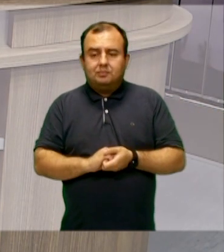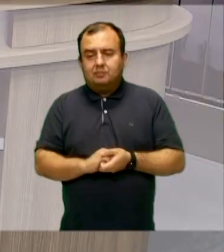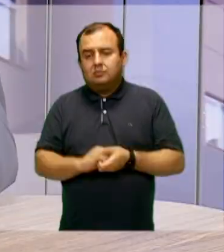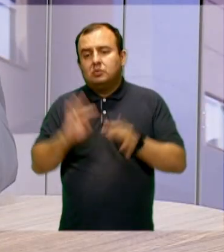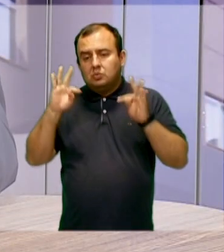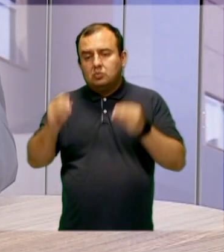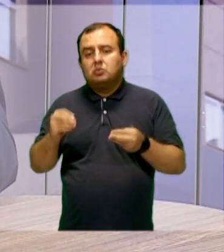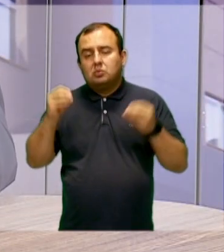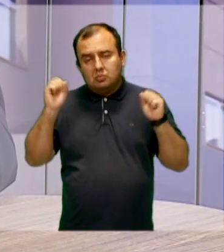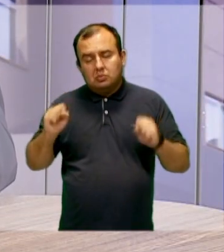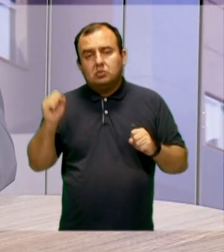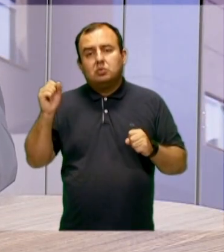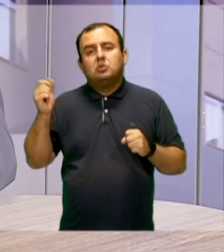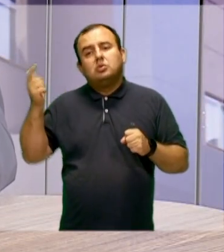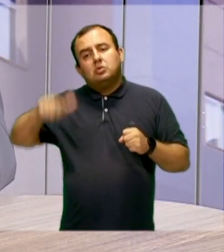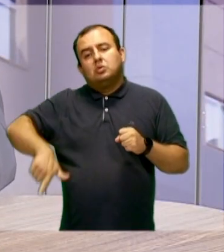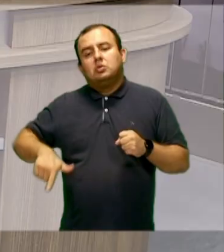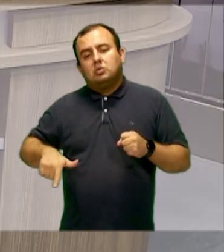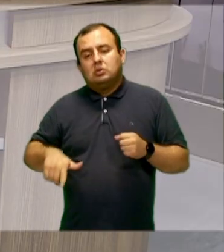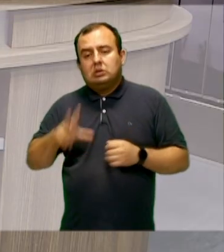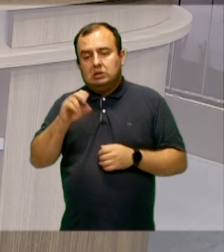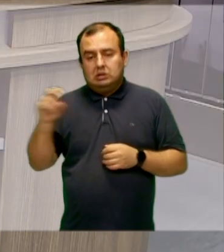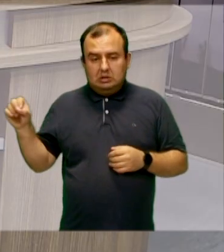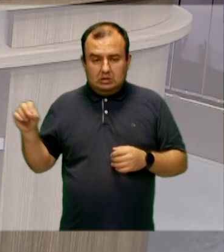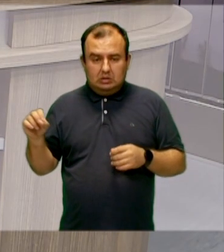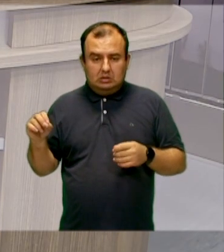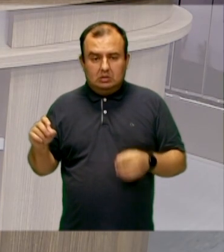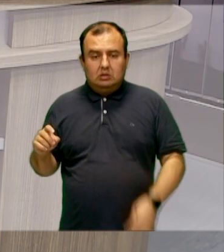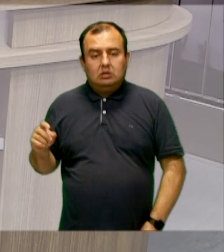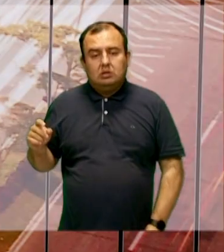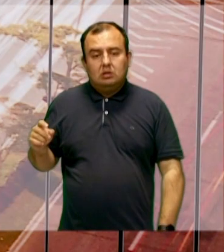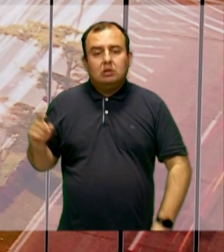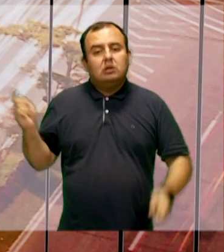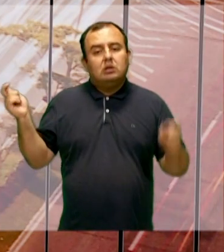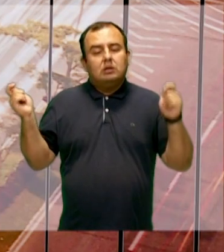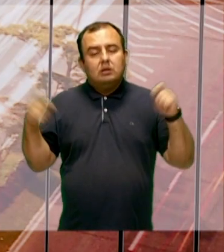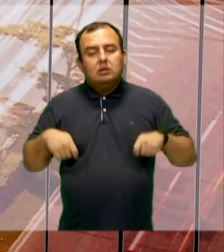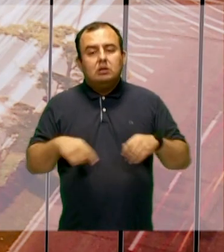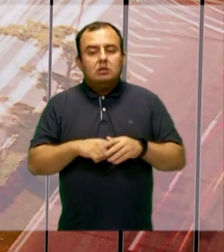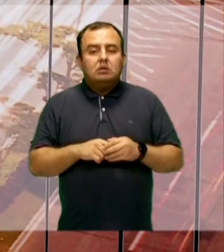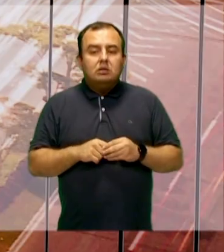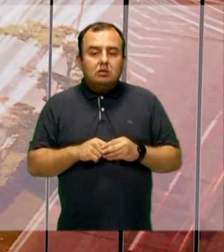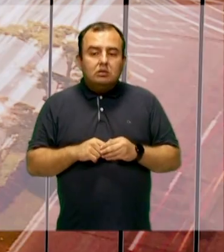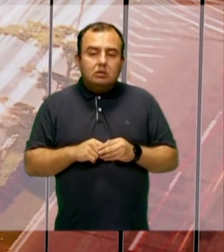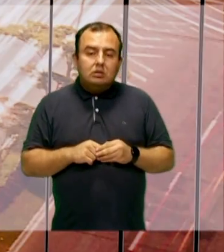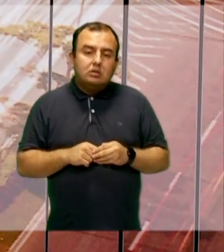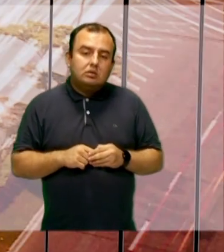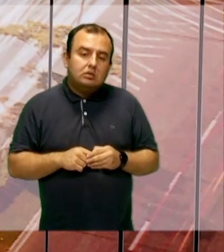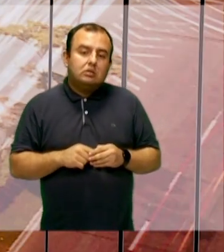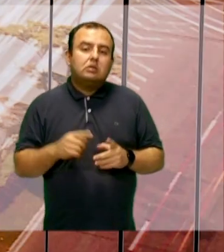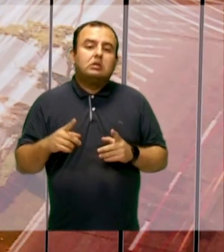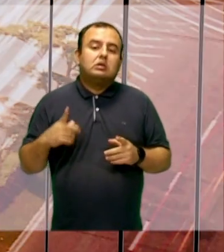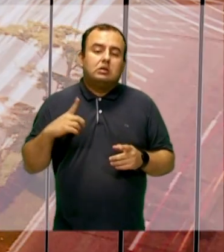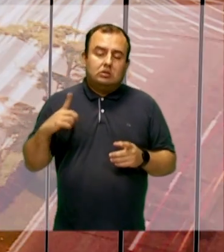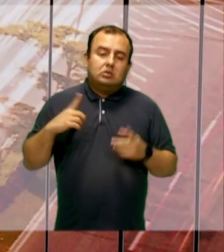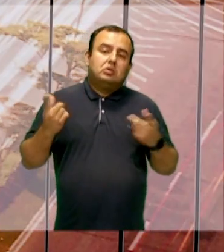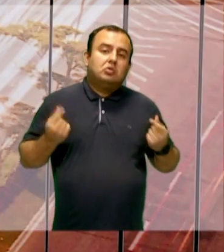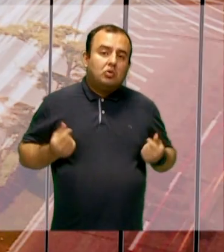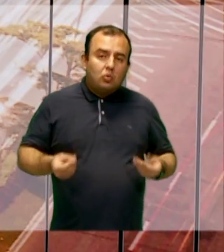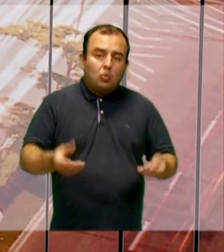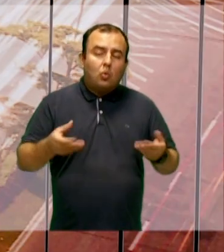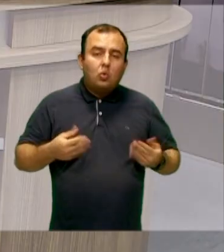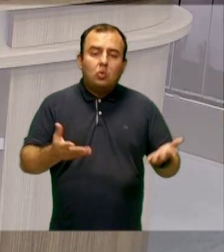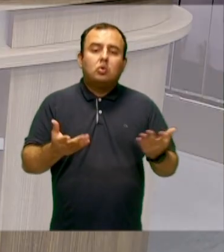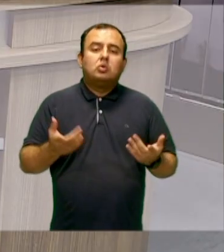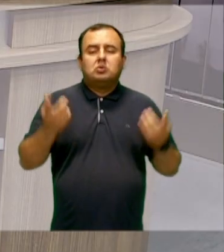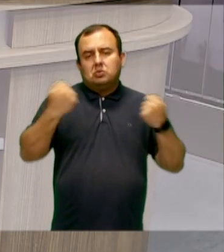poderia voltar, retornaram. 500 itens. Ou seja, aquilo que daria realmente muito mais mão de obra e um